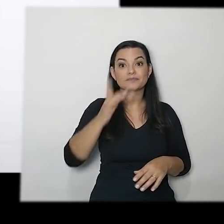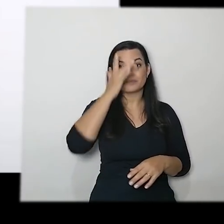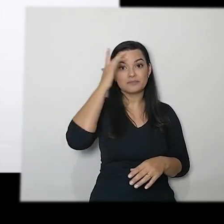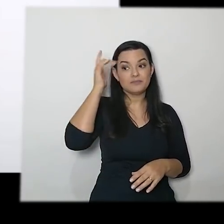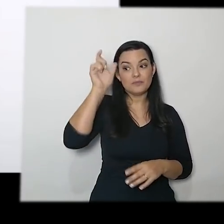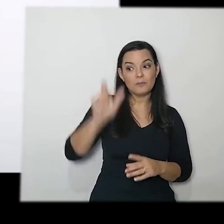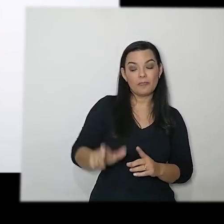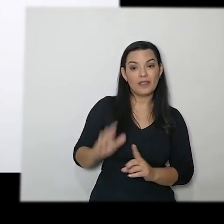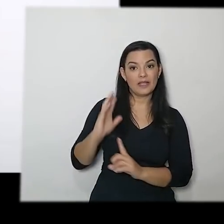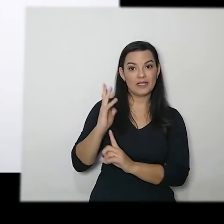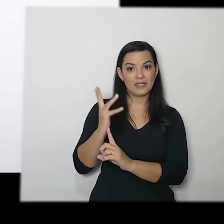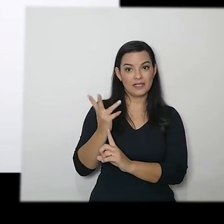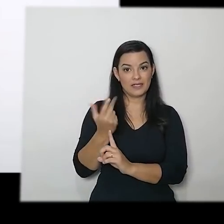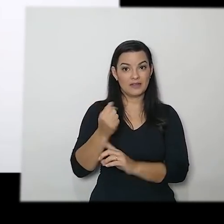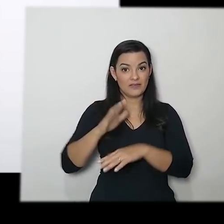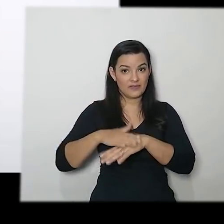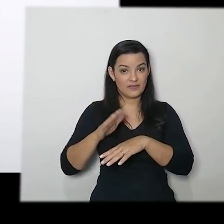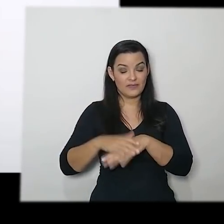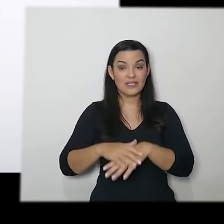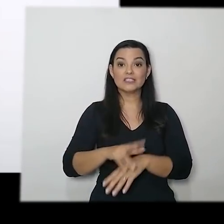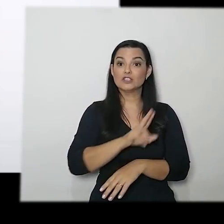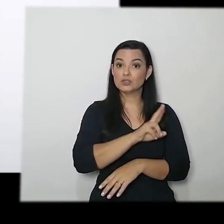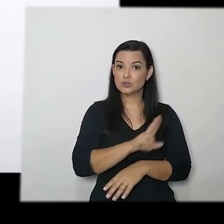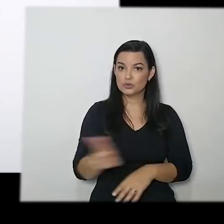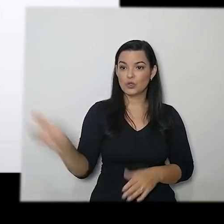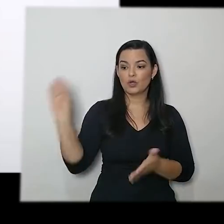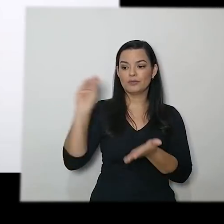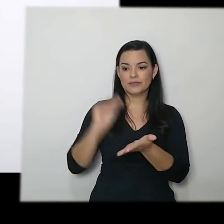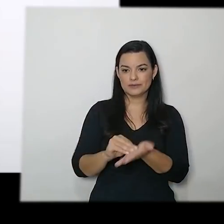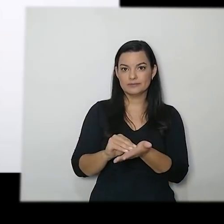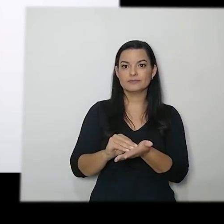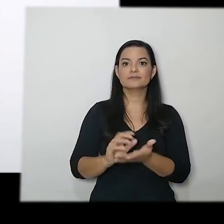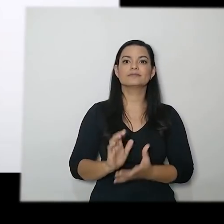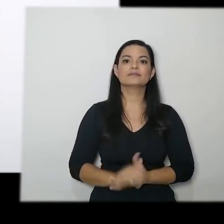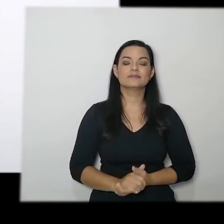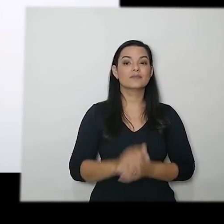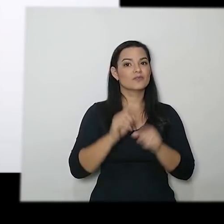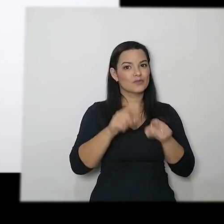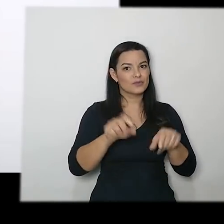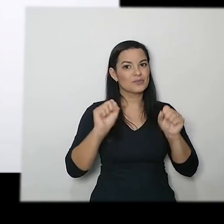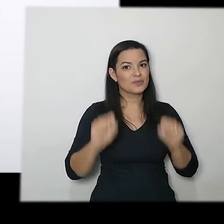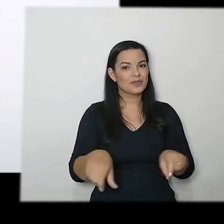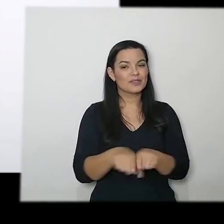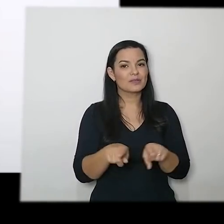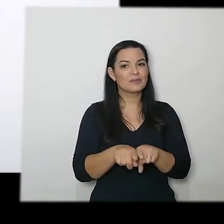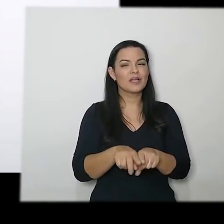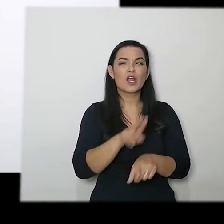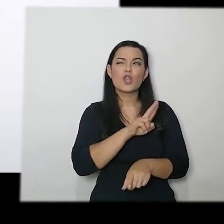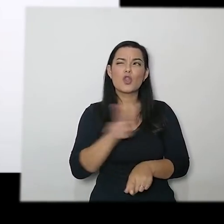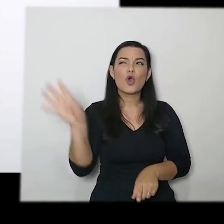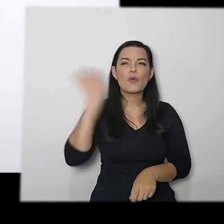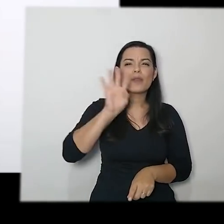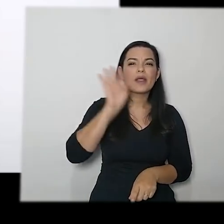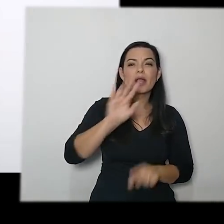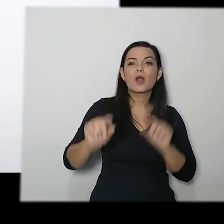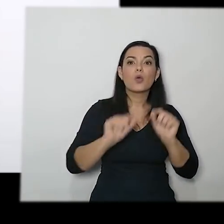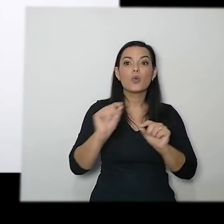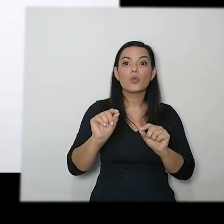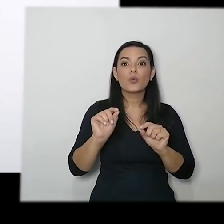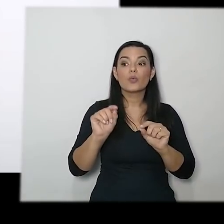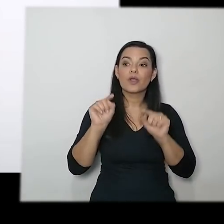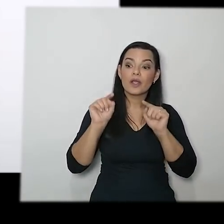sua obra. E assim você também pode fazer. Escolha um nome bem legal. Pense no momento que você